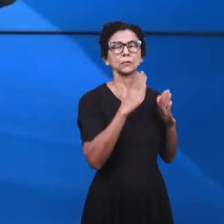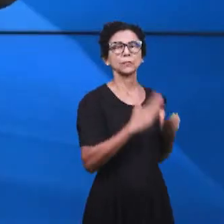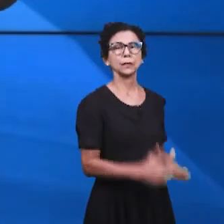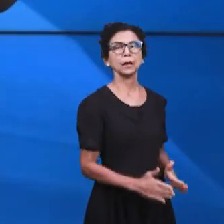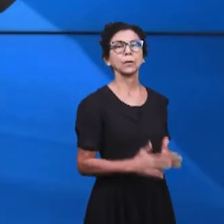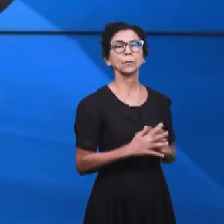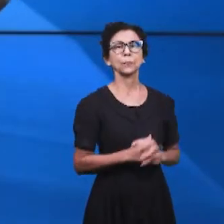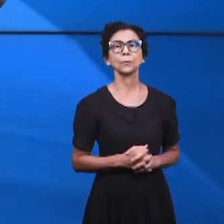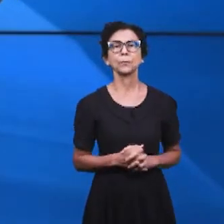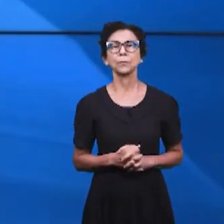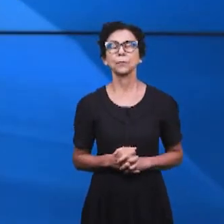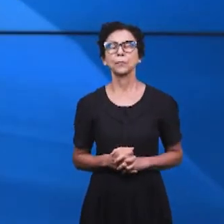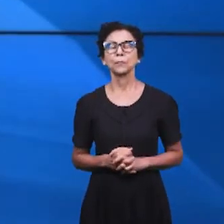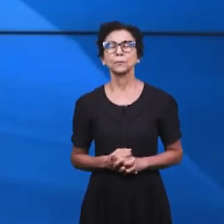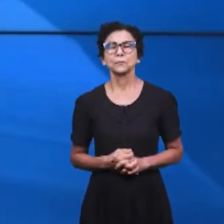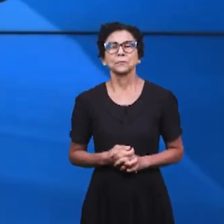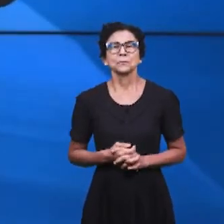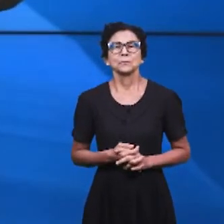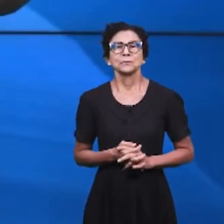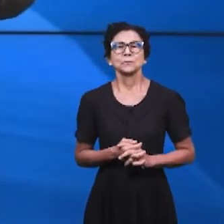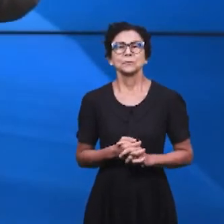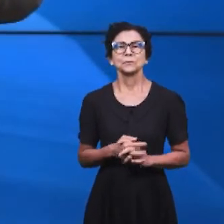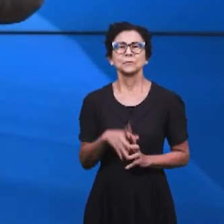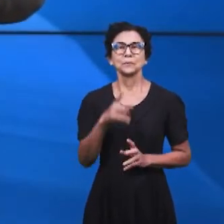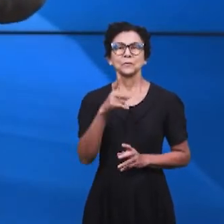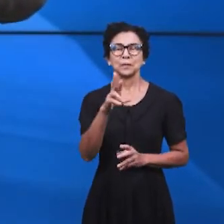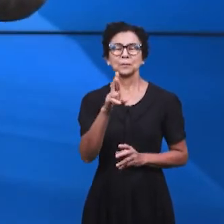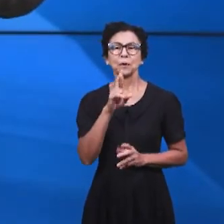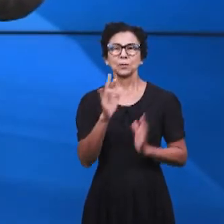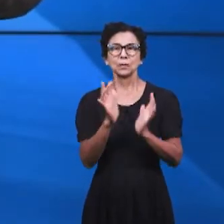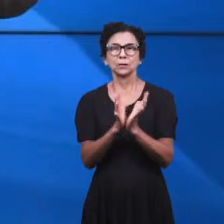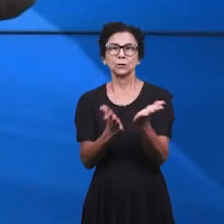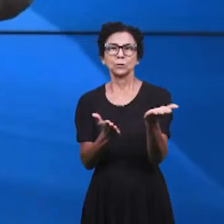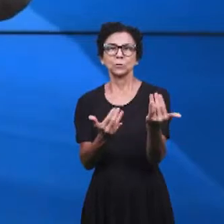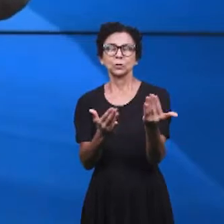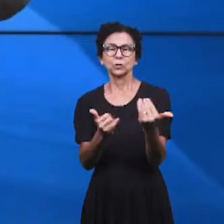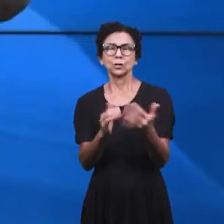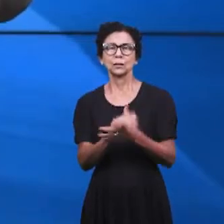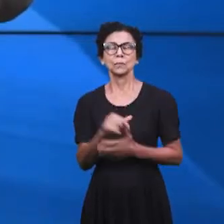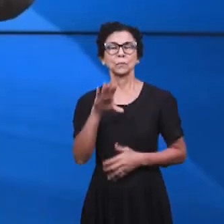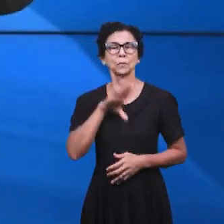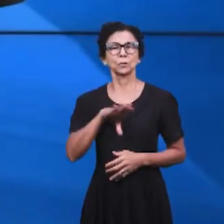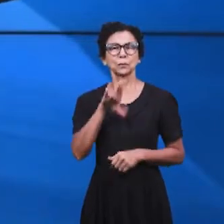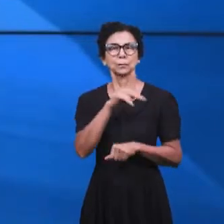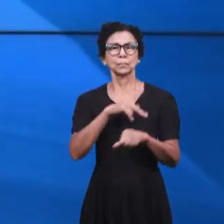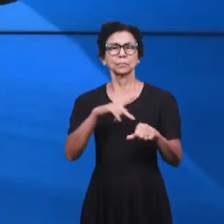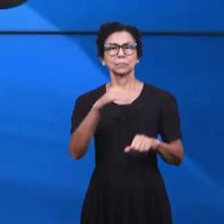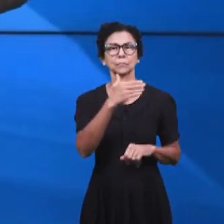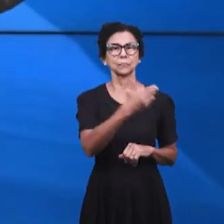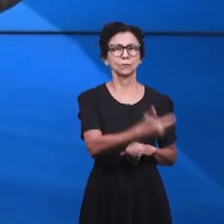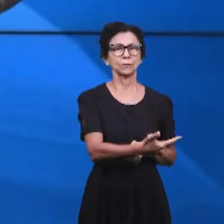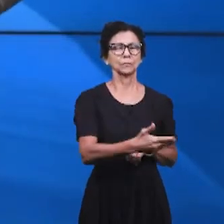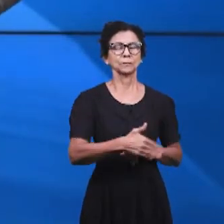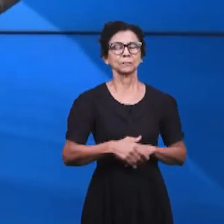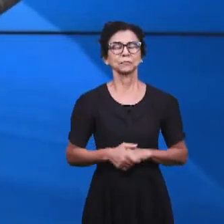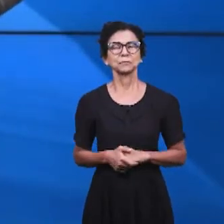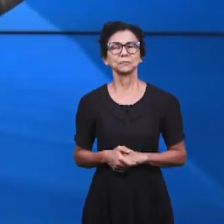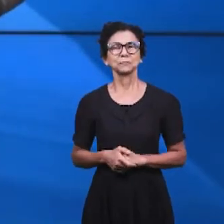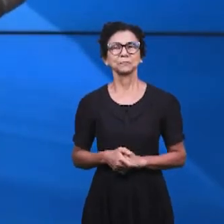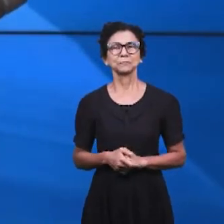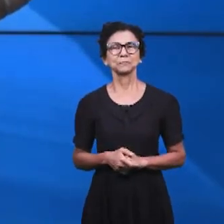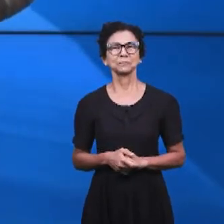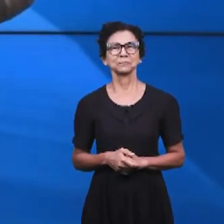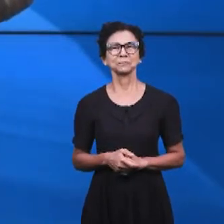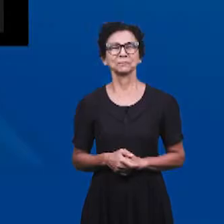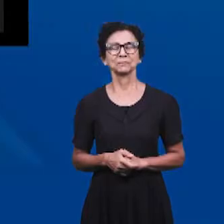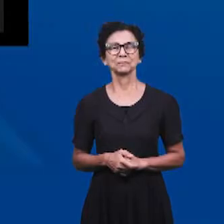vai responder essa pergunta é um grupo de jovens da igreja em Lisboa, em Portugal. Vamos ouvir a participação dos